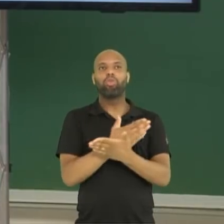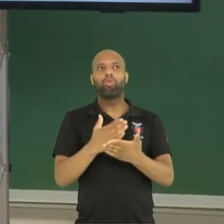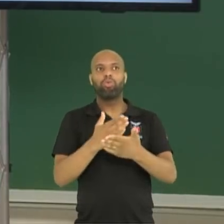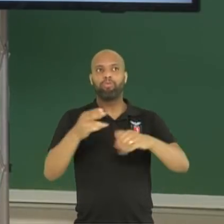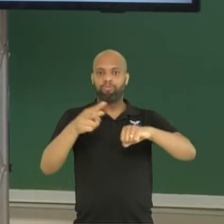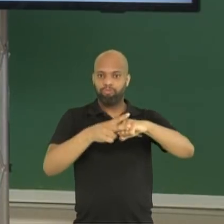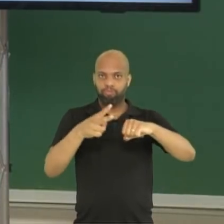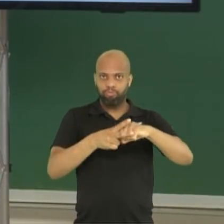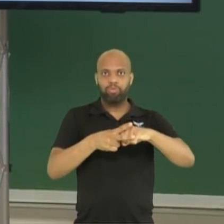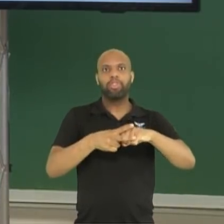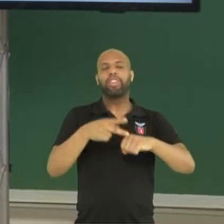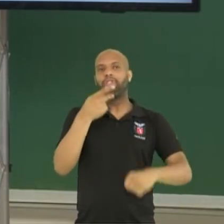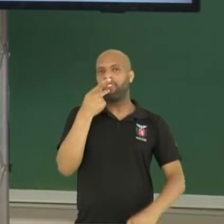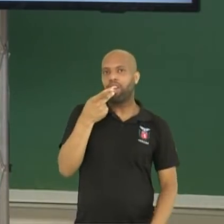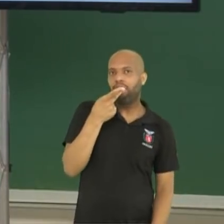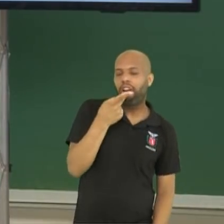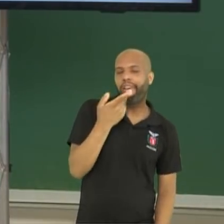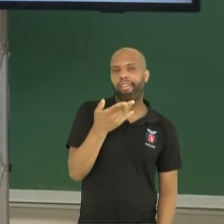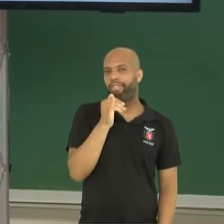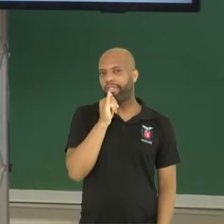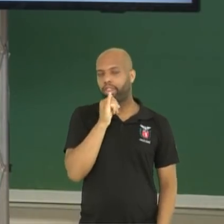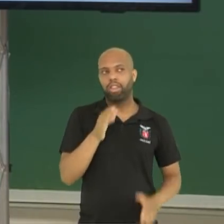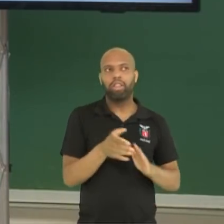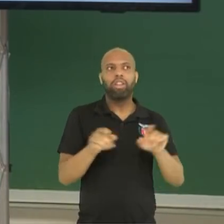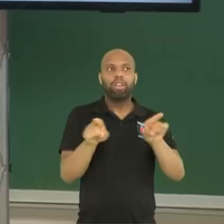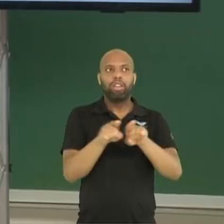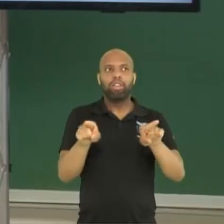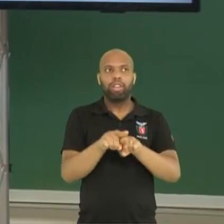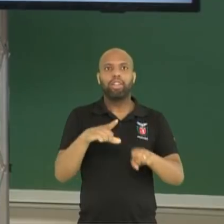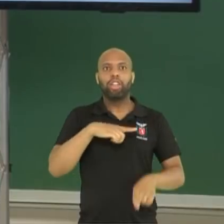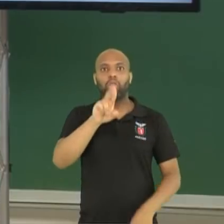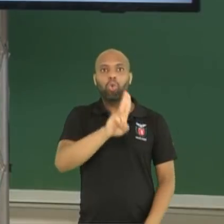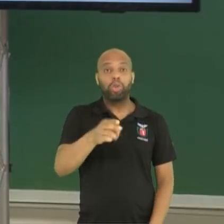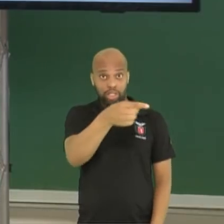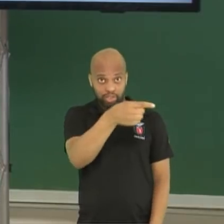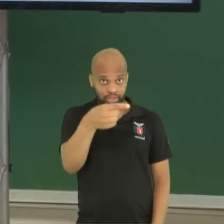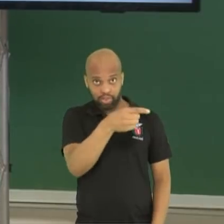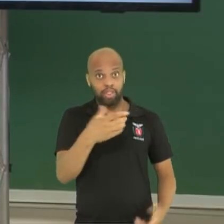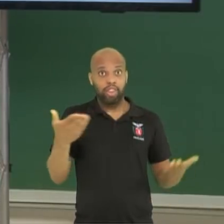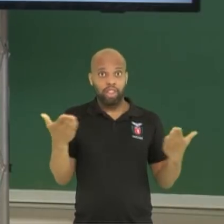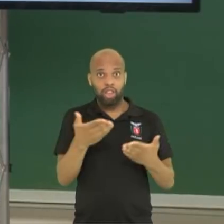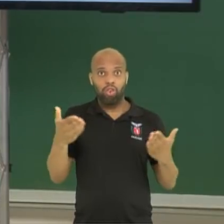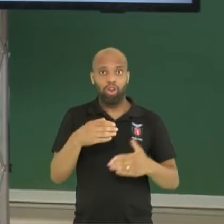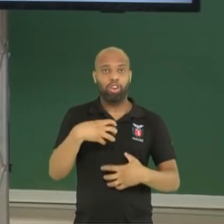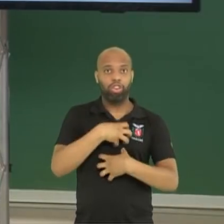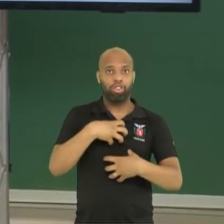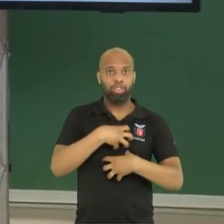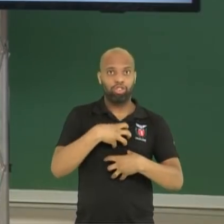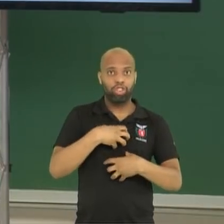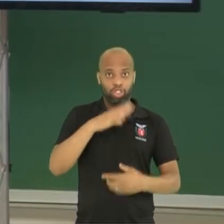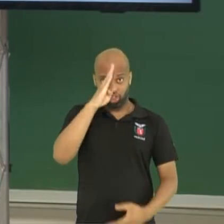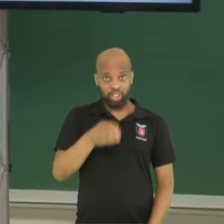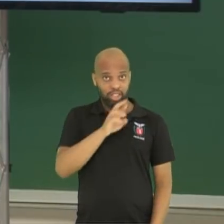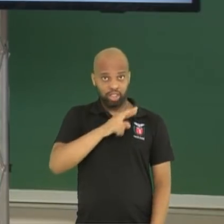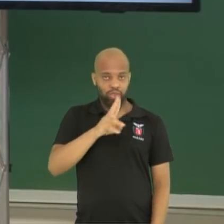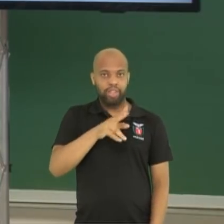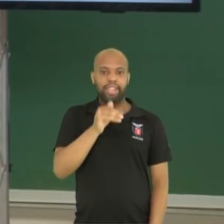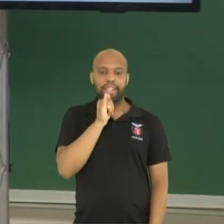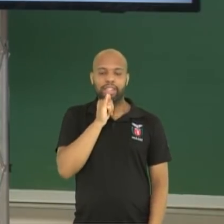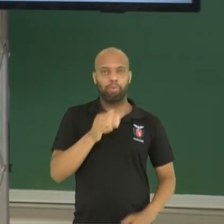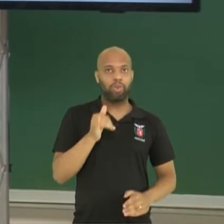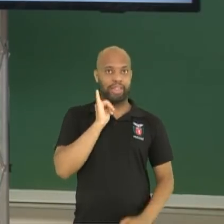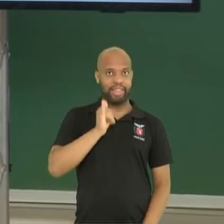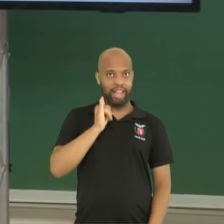né? Verbos de dizer, falar, né? Também temos o uso de travessão. E o indireto é quando o narrador conta ali aquilo